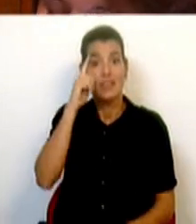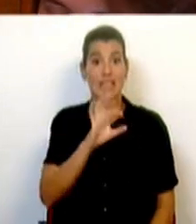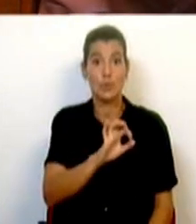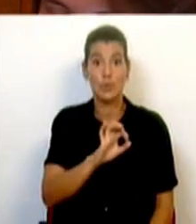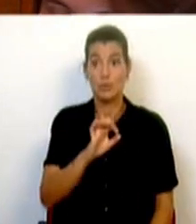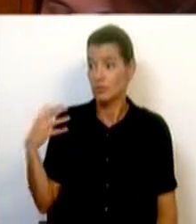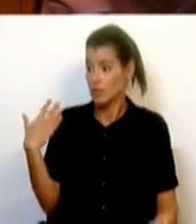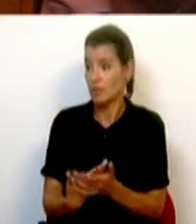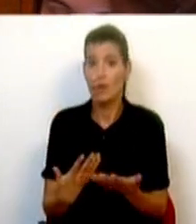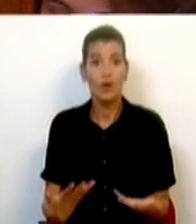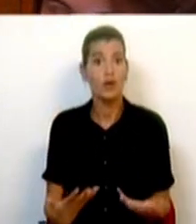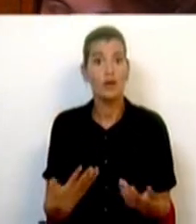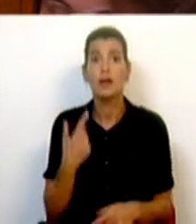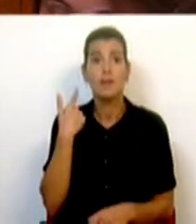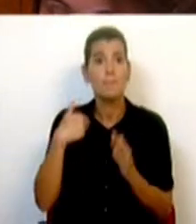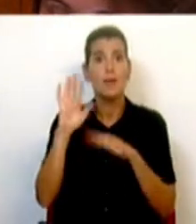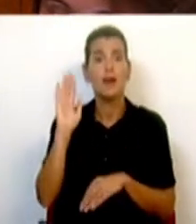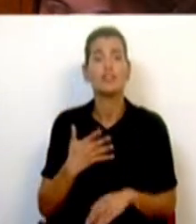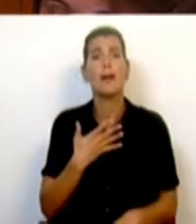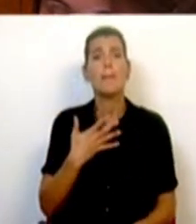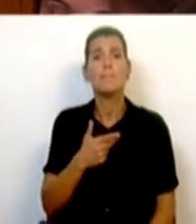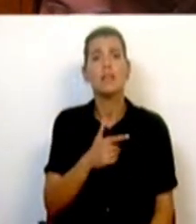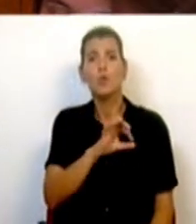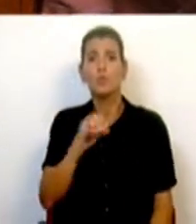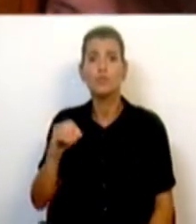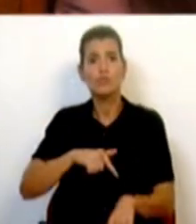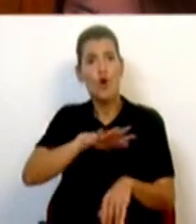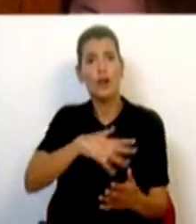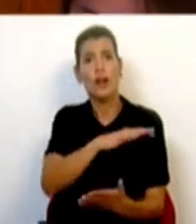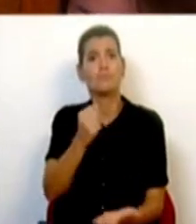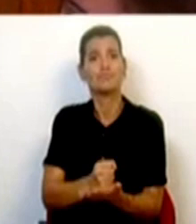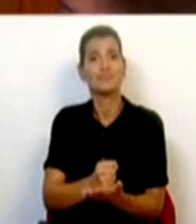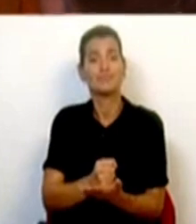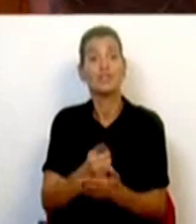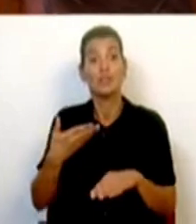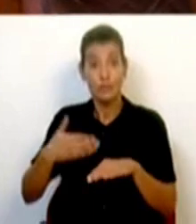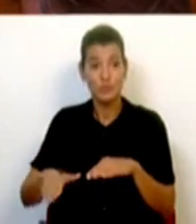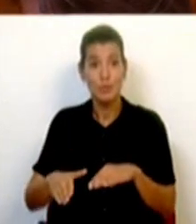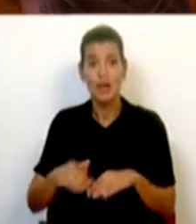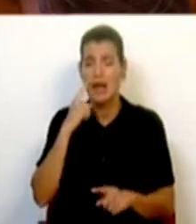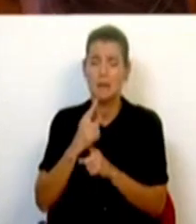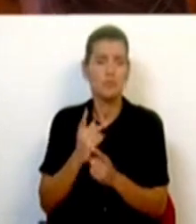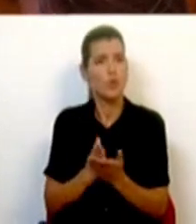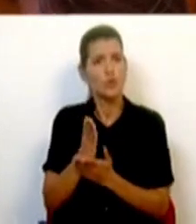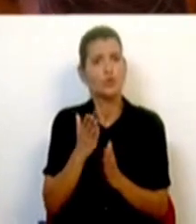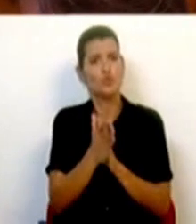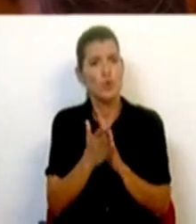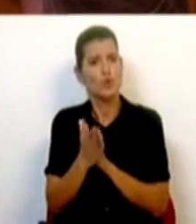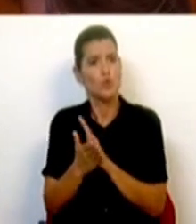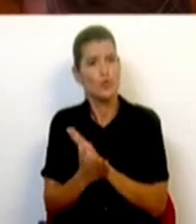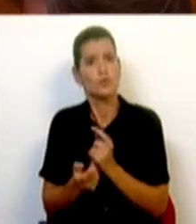até hoje, já temos mais 1.800 horários completos e os restantes continuarão aí sendo completados